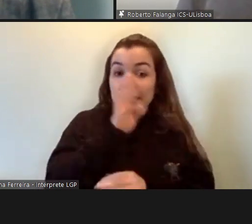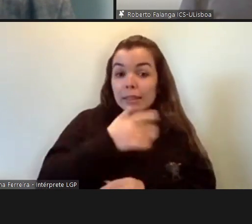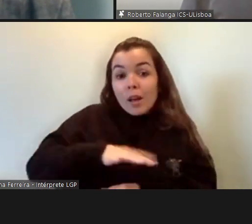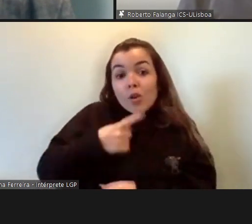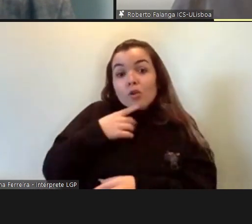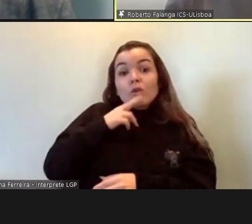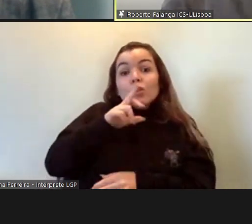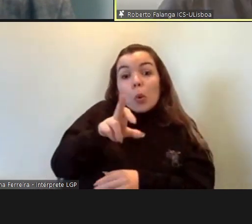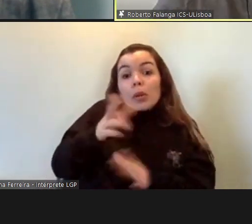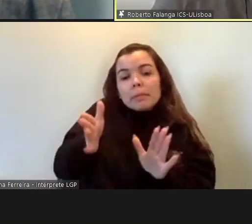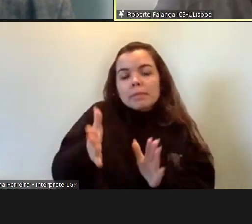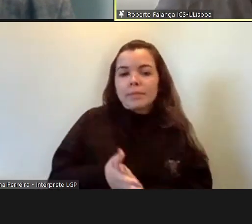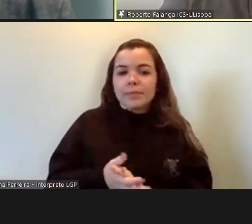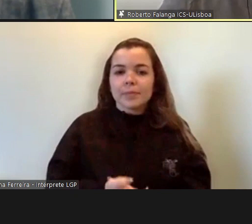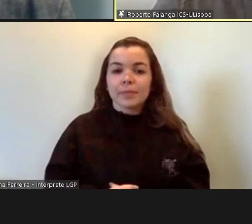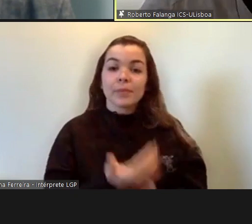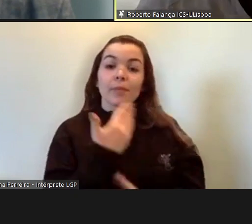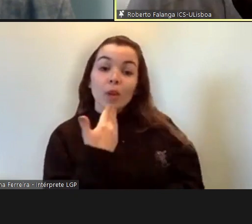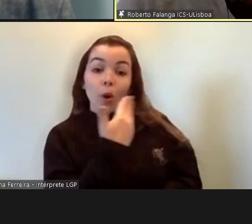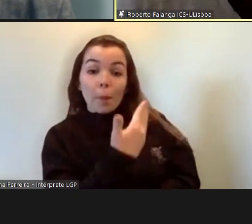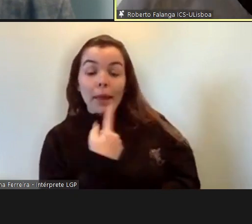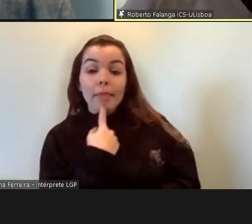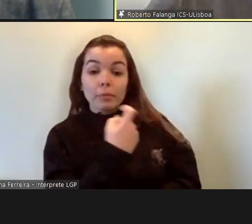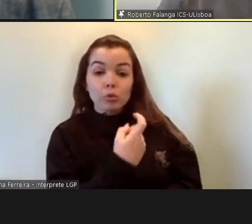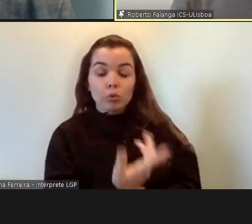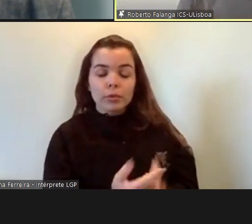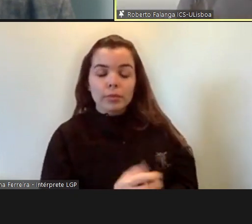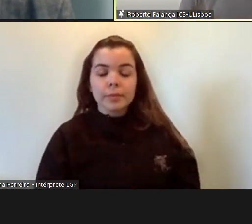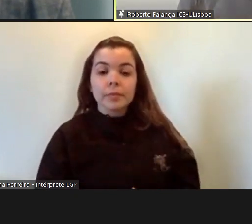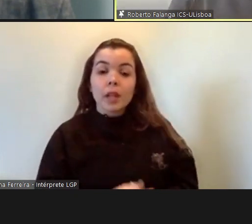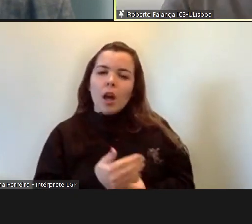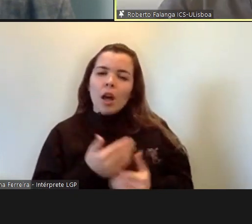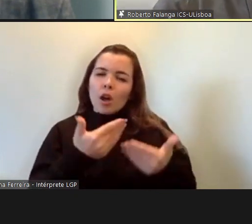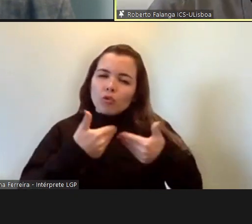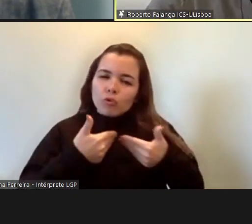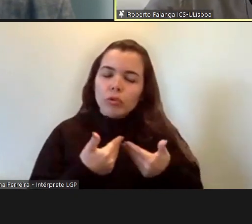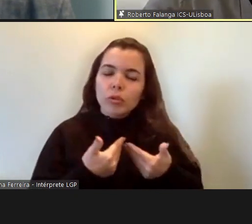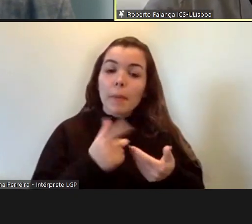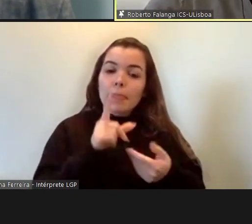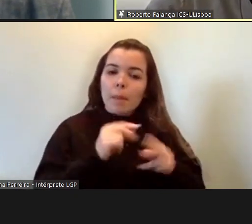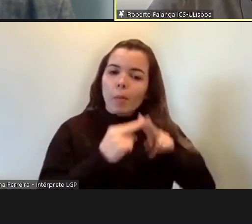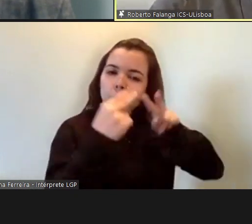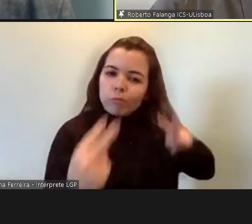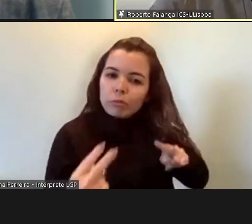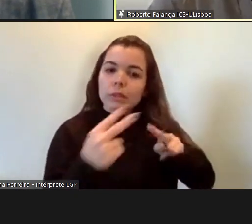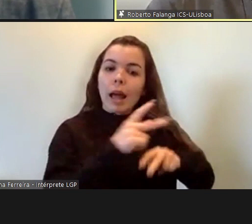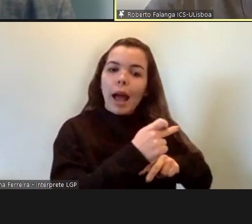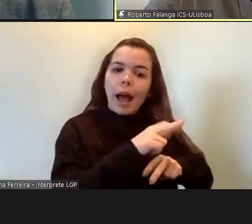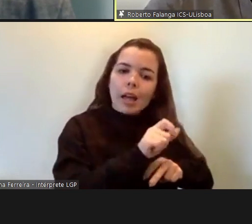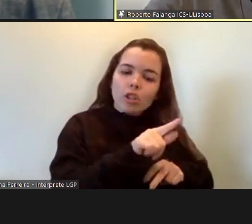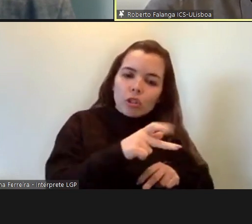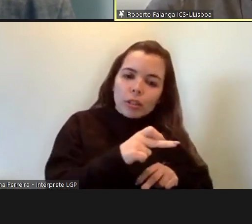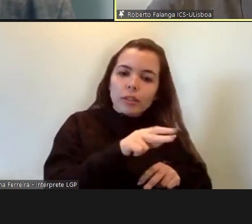não... Obrigado pela pergunta, porque me ajuda aqui a fazer uma ponte também com aquilo que a Ângela e o Nuno acabaram